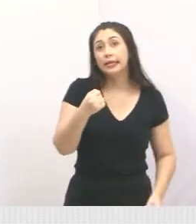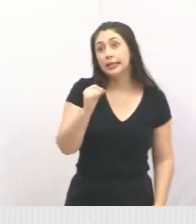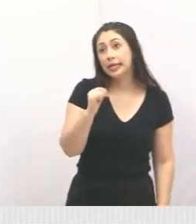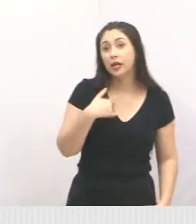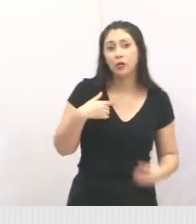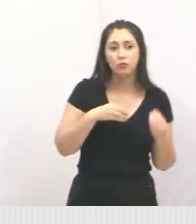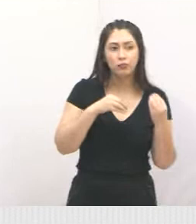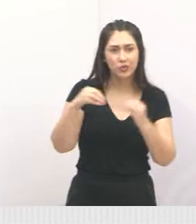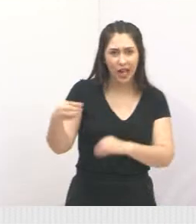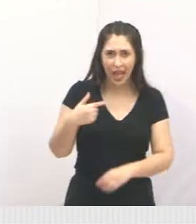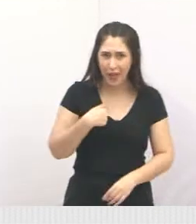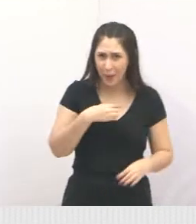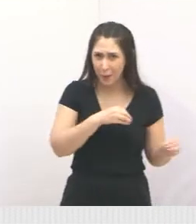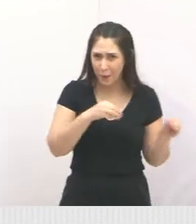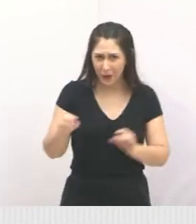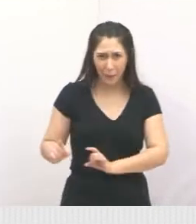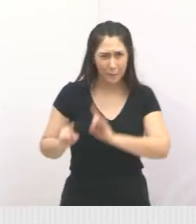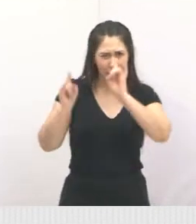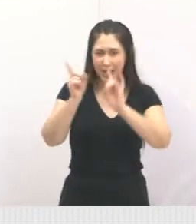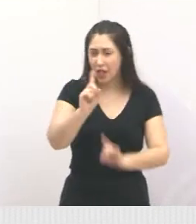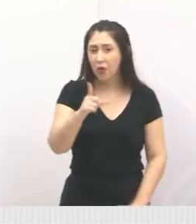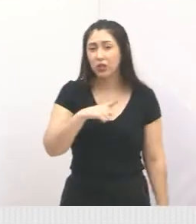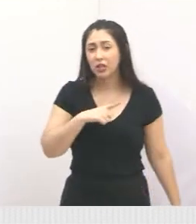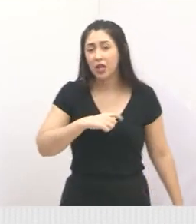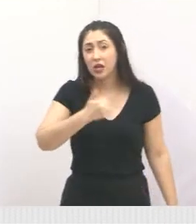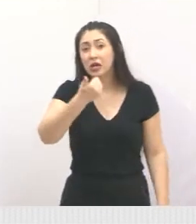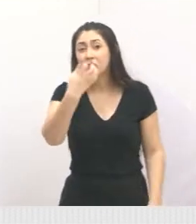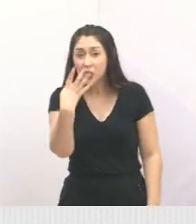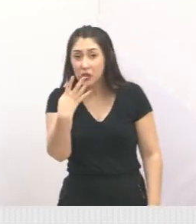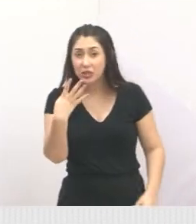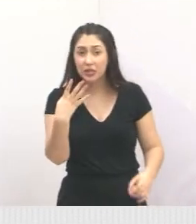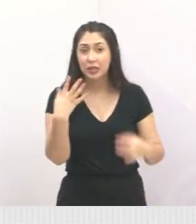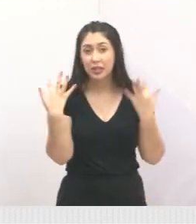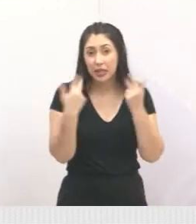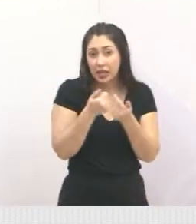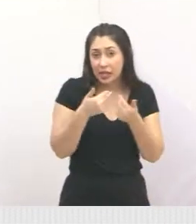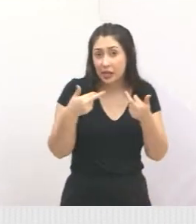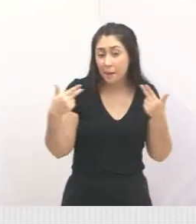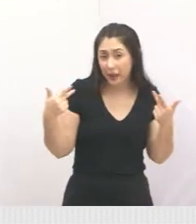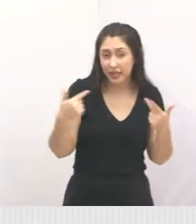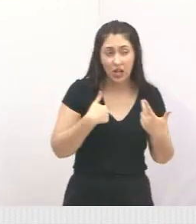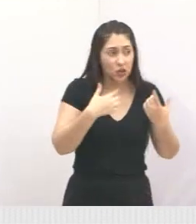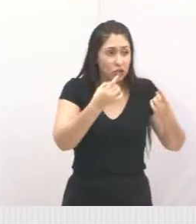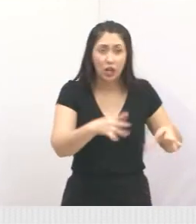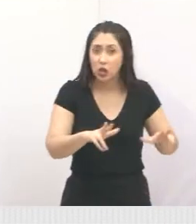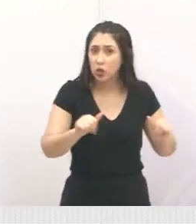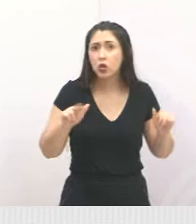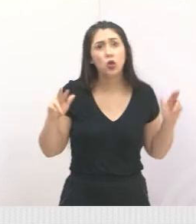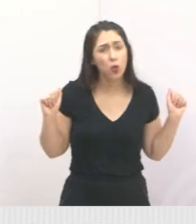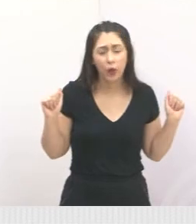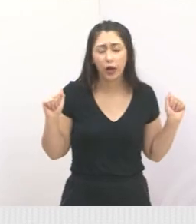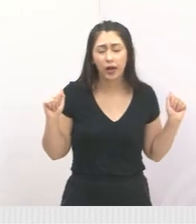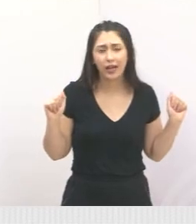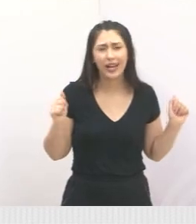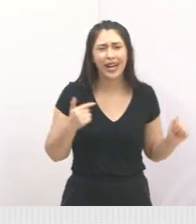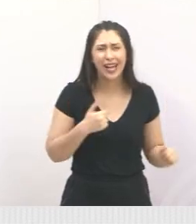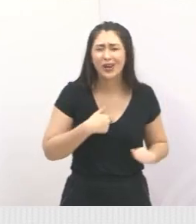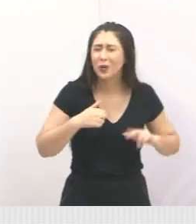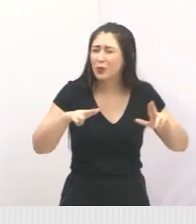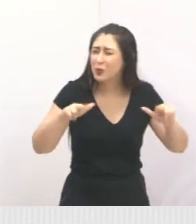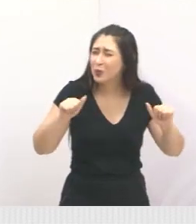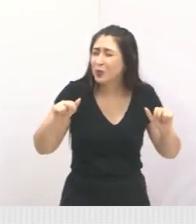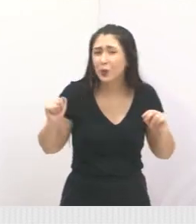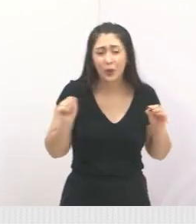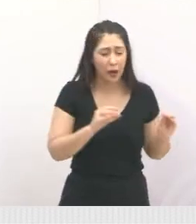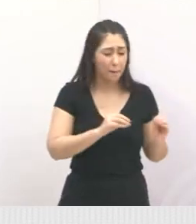Eu jamais vou mudar para apartamento. Eu tenho 14 animais que eu não me desfaço deles, são meus filhos. Isso só na minha casa. Jamais eu vou morar